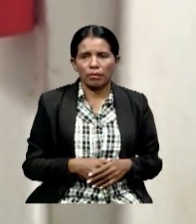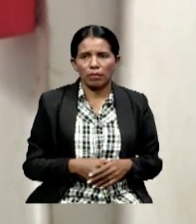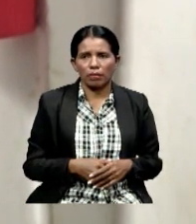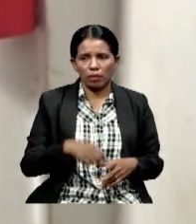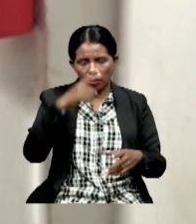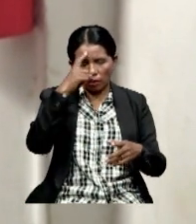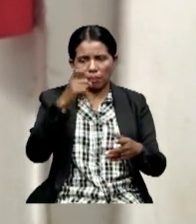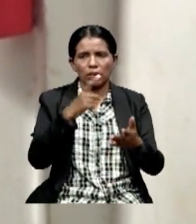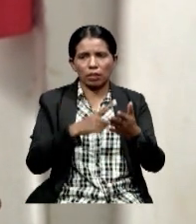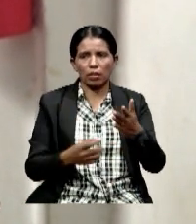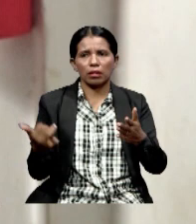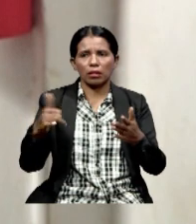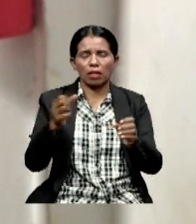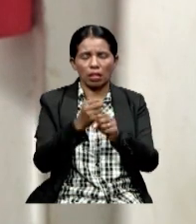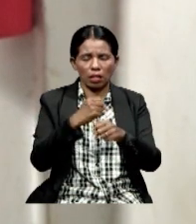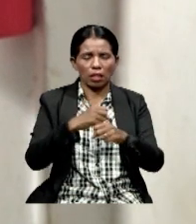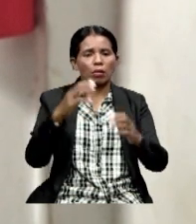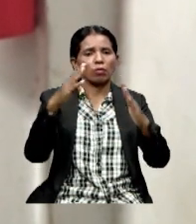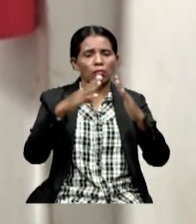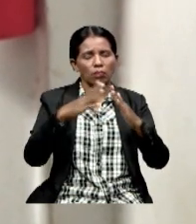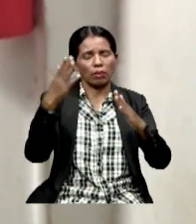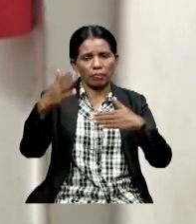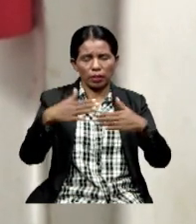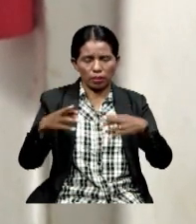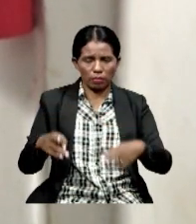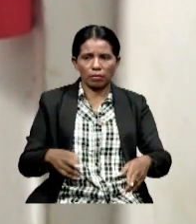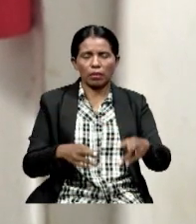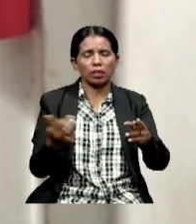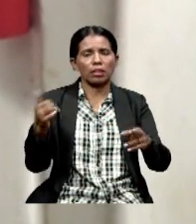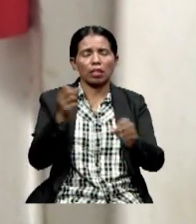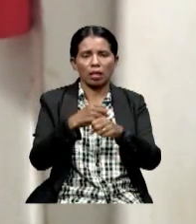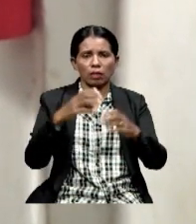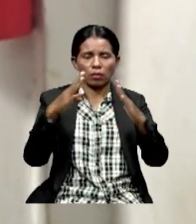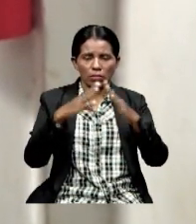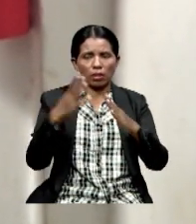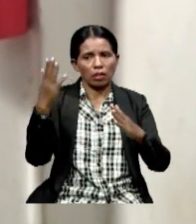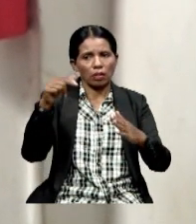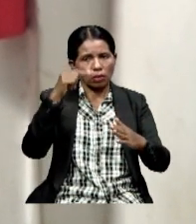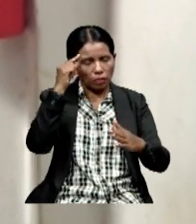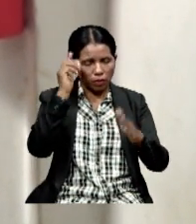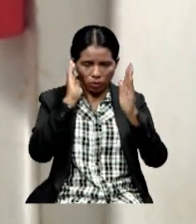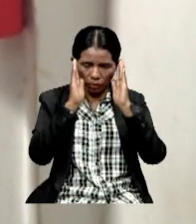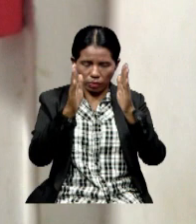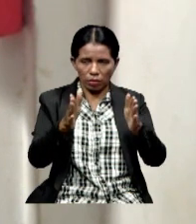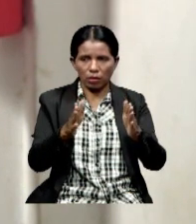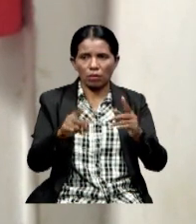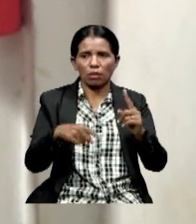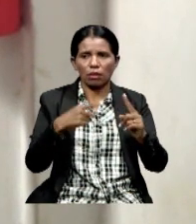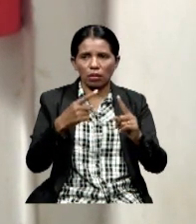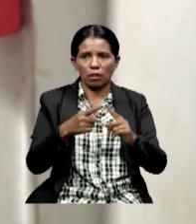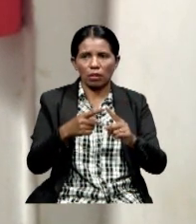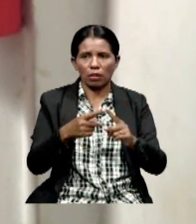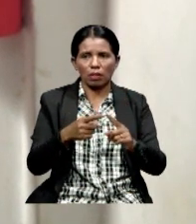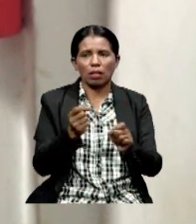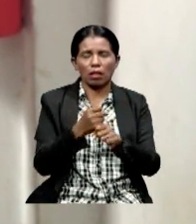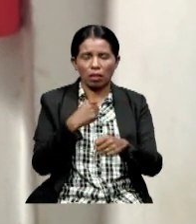também se tem que bajar o menor. Além de ser bajado até uma renova, o governo não tem atenção, vai ir quando der vento que